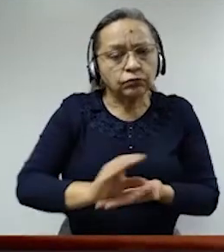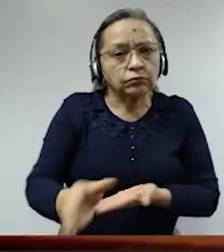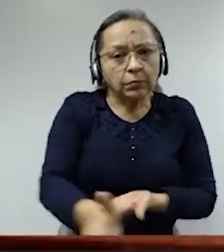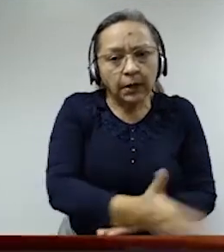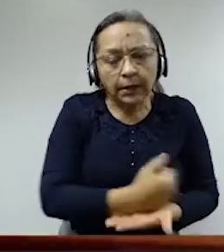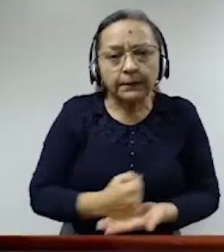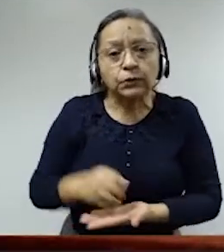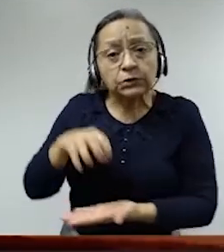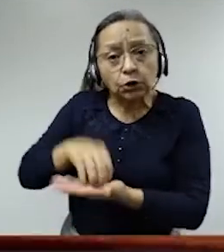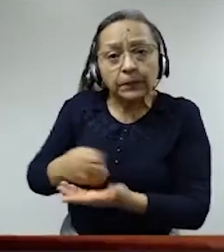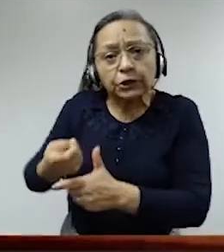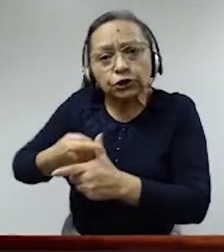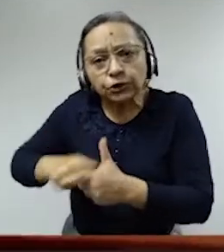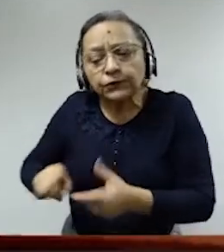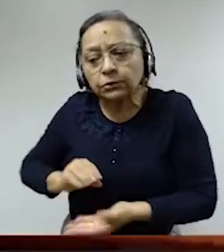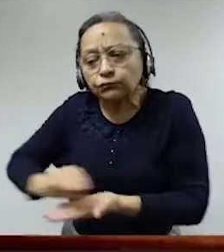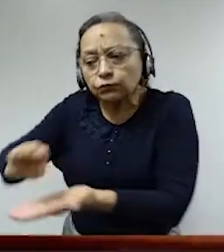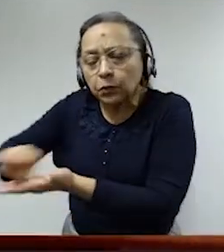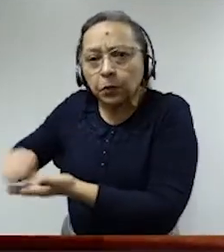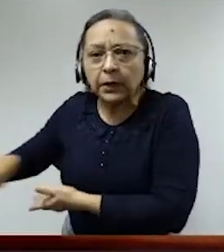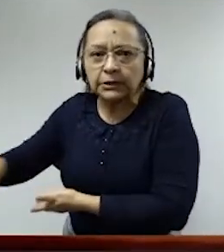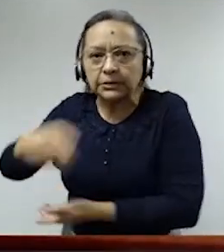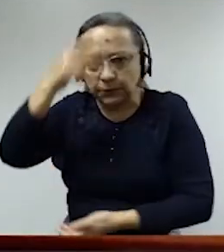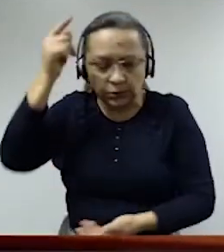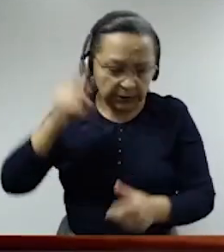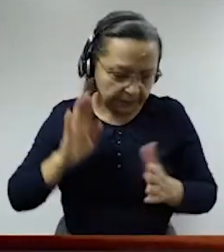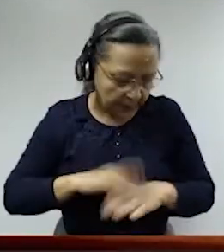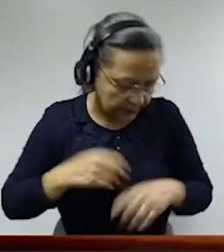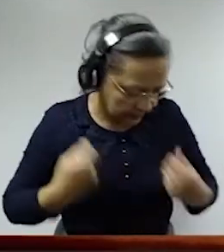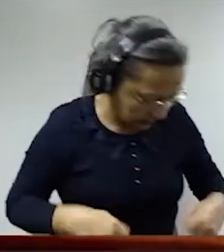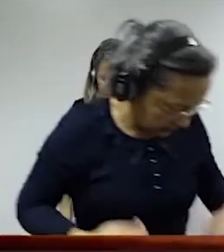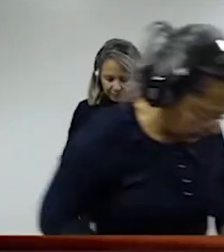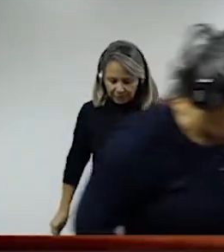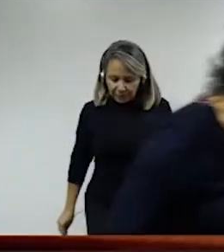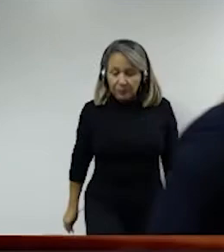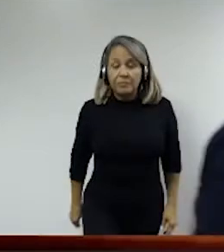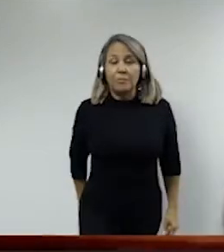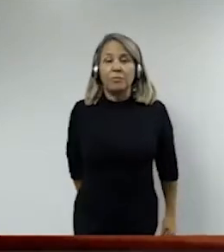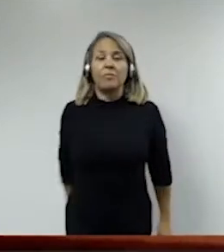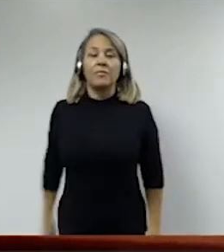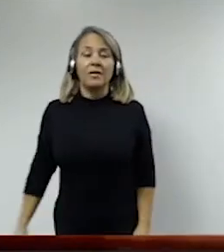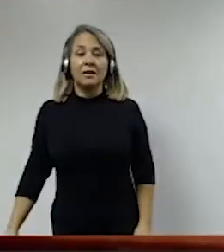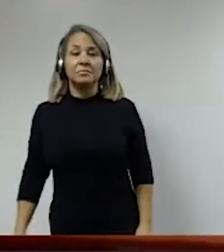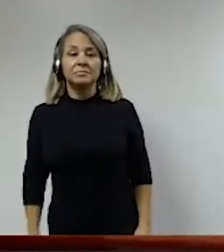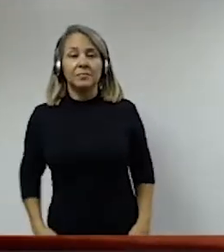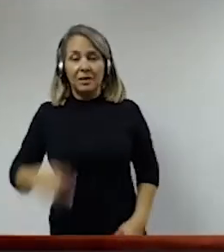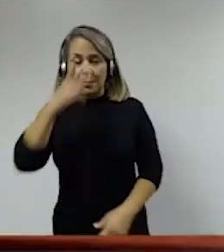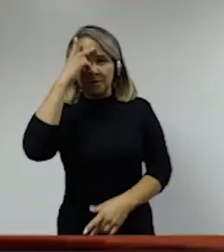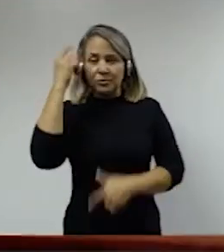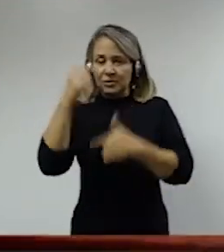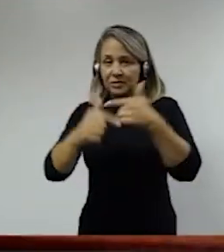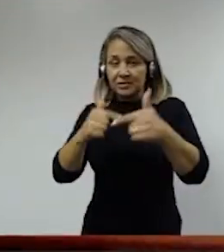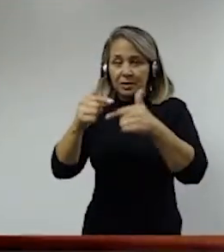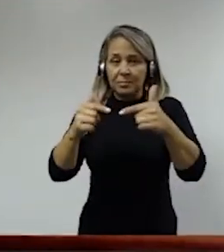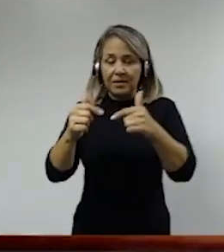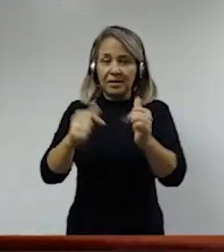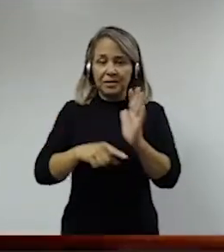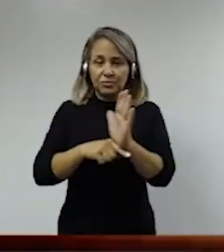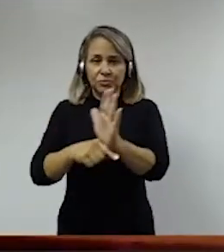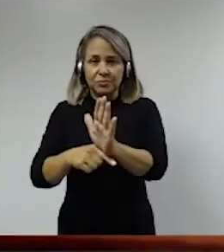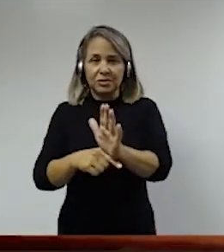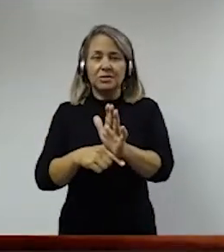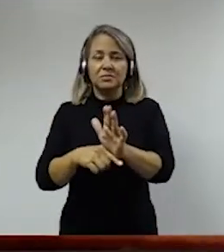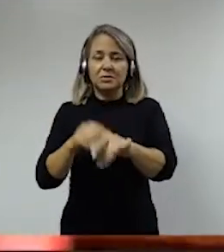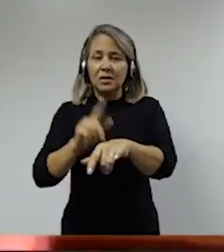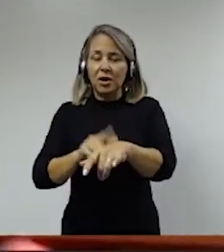do setor teatral pudessem ser atendidos. Eu estou falando, não estou falando só do ator, estou falando do iluminador, do cenografista, do hold,